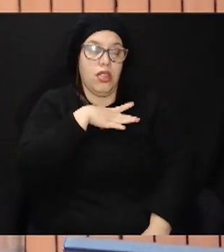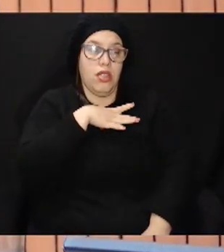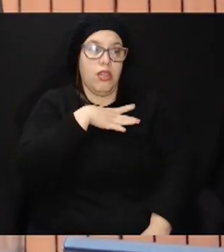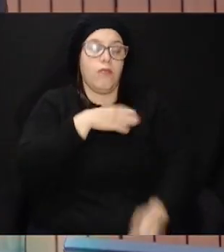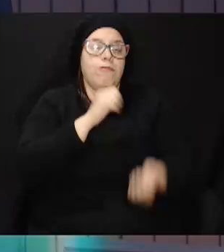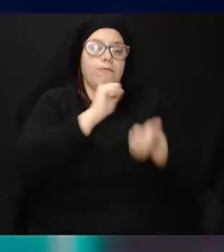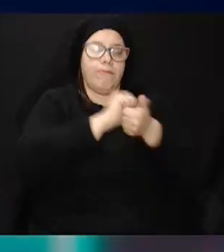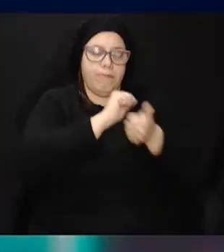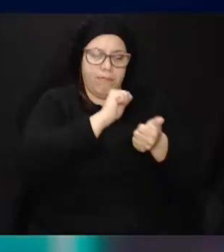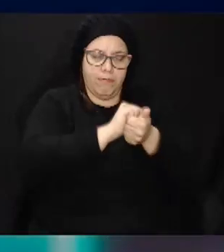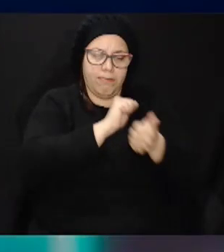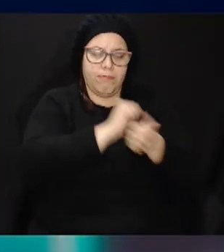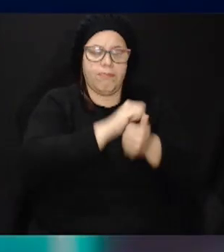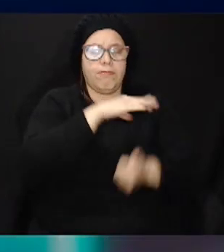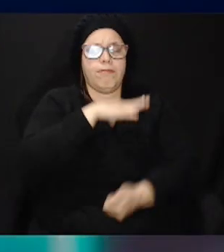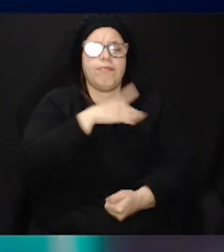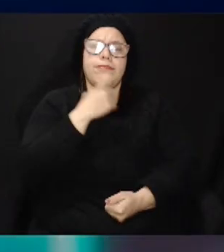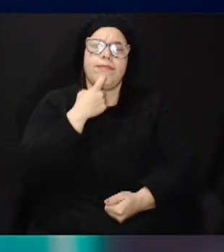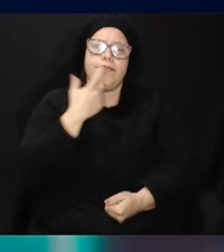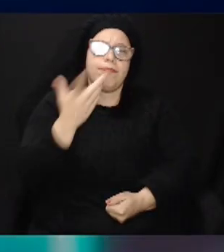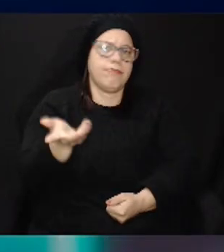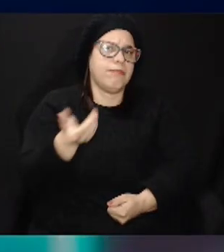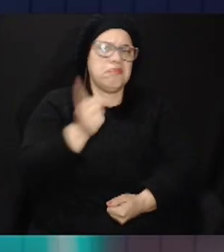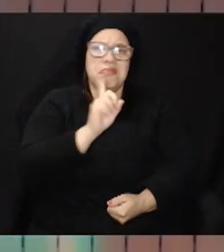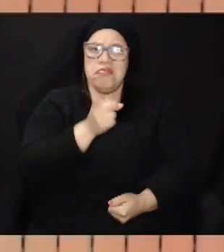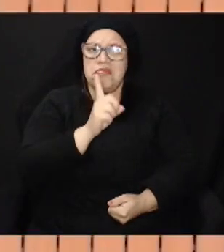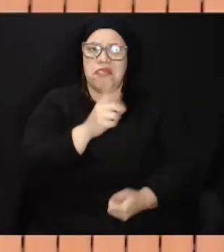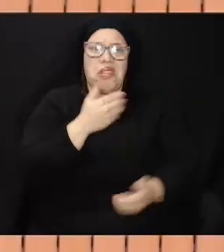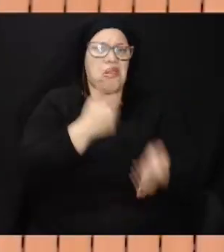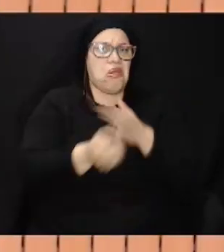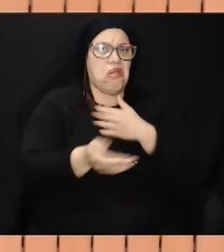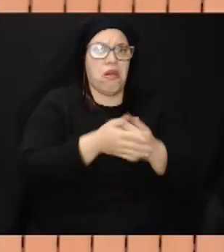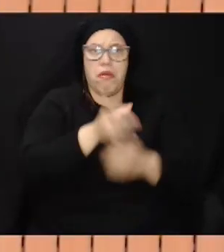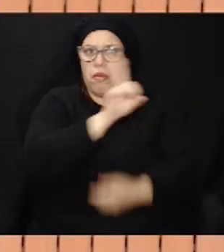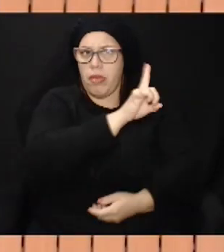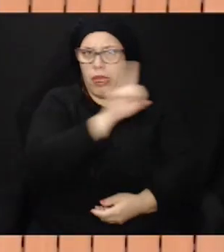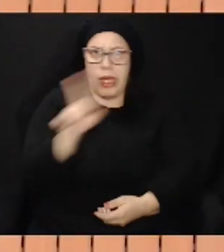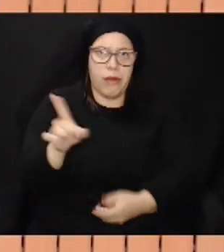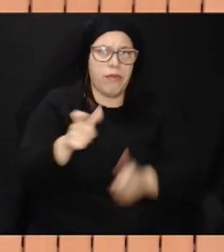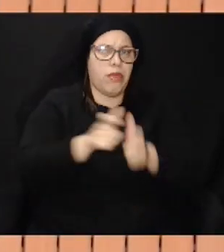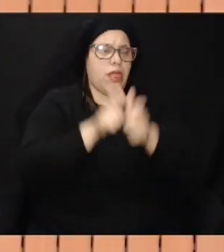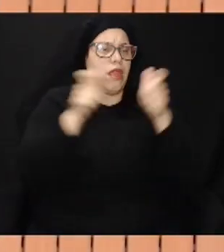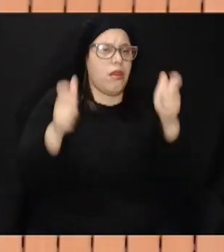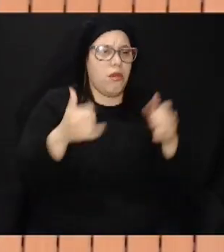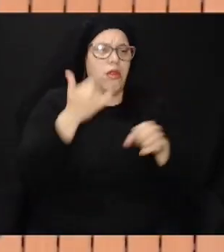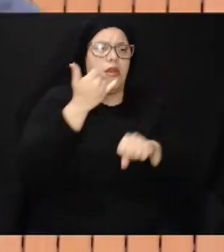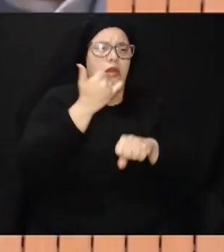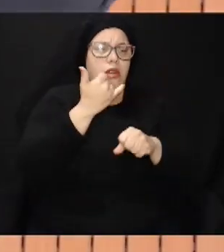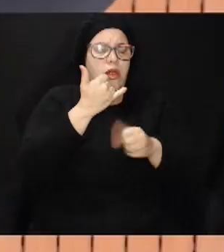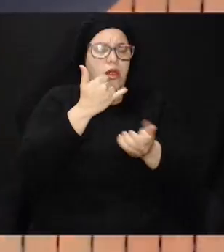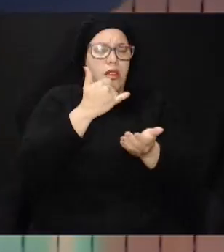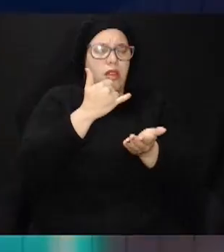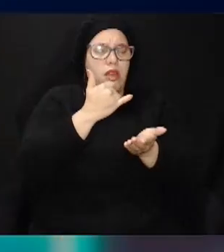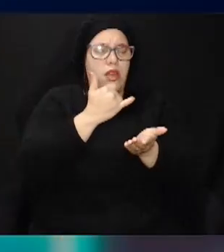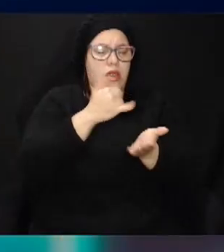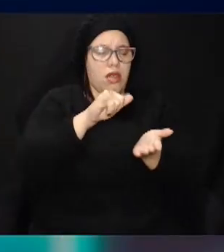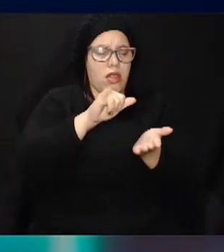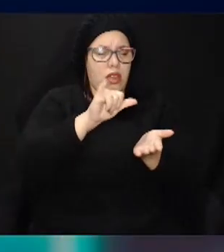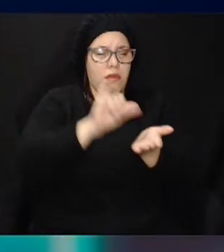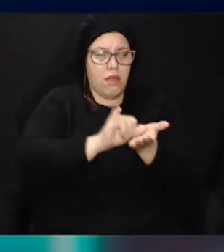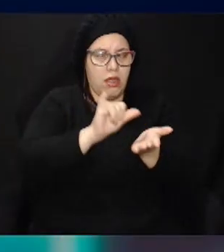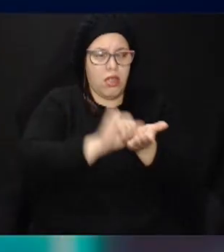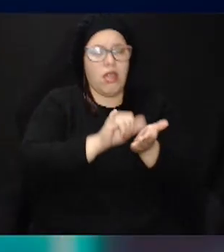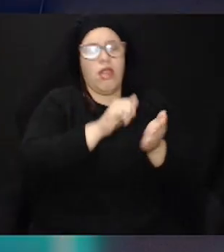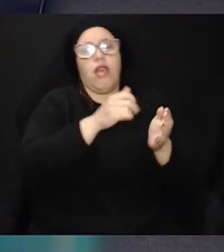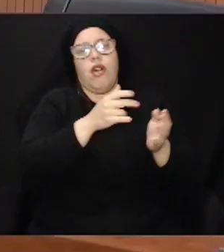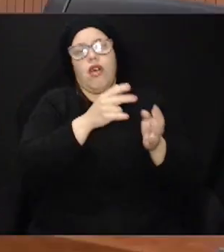da cidade de Campinas. Campinas não é uma cidade qualquer. Campinas é maior que muitas capitais do Brasil, a cidade da tecnologia, com um dos